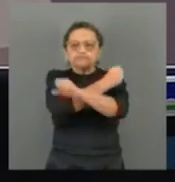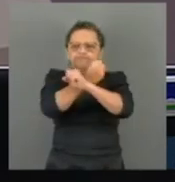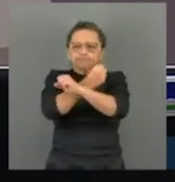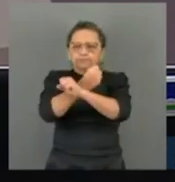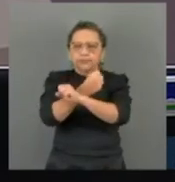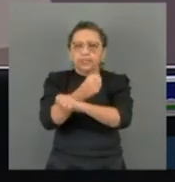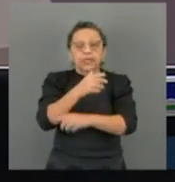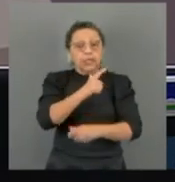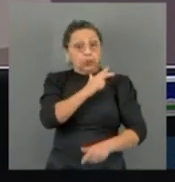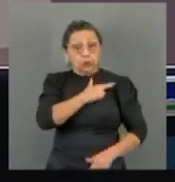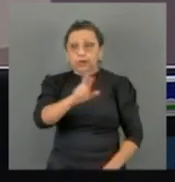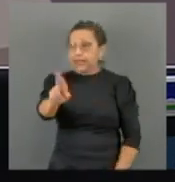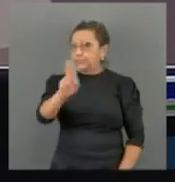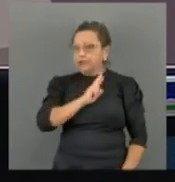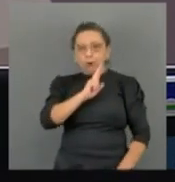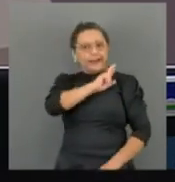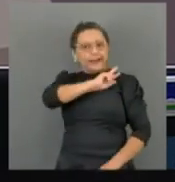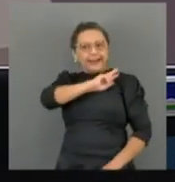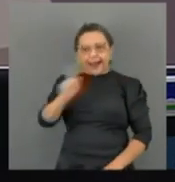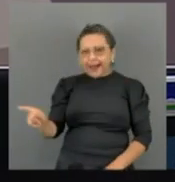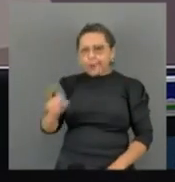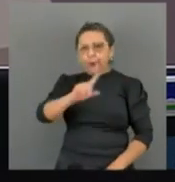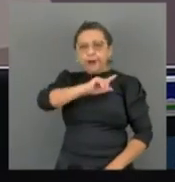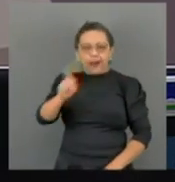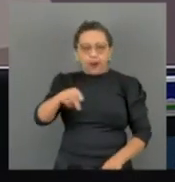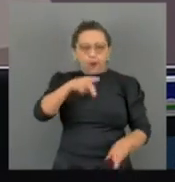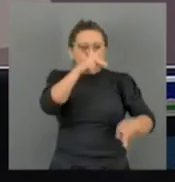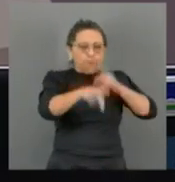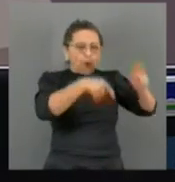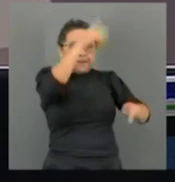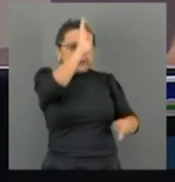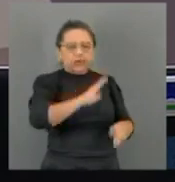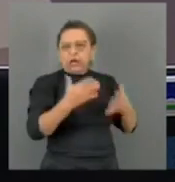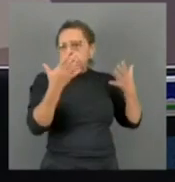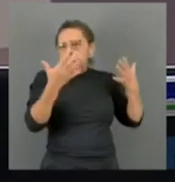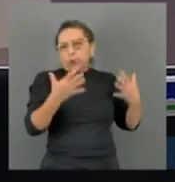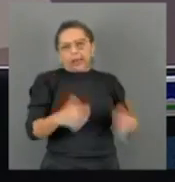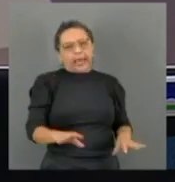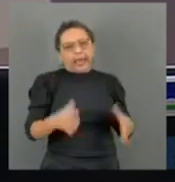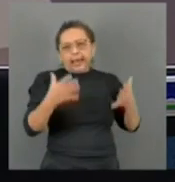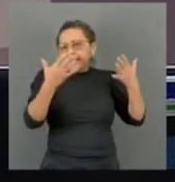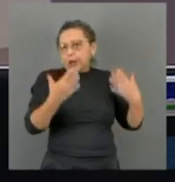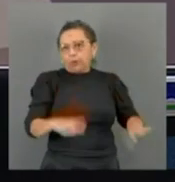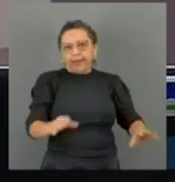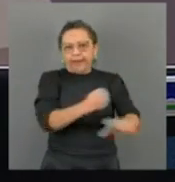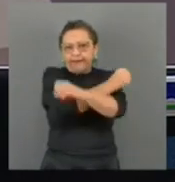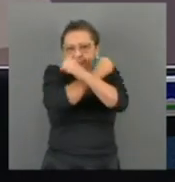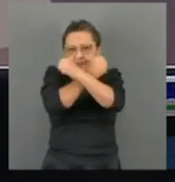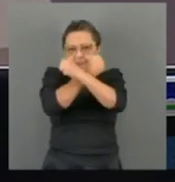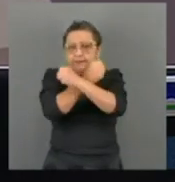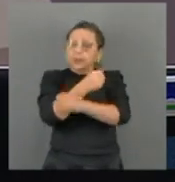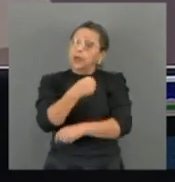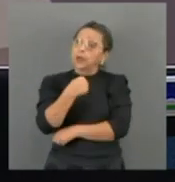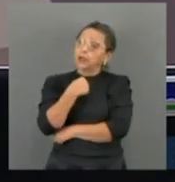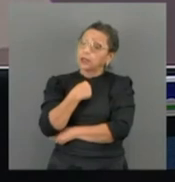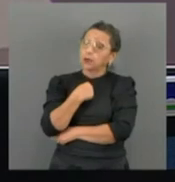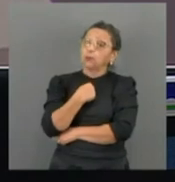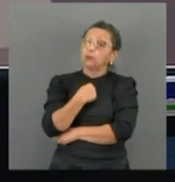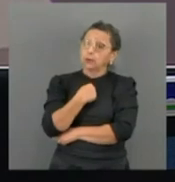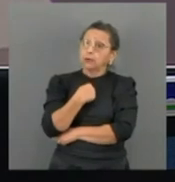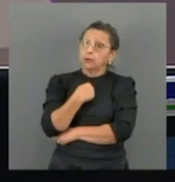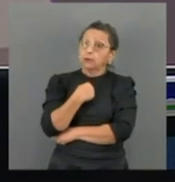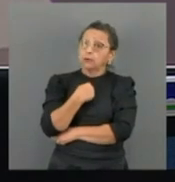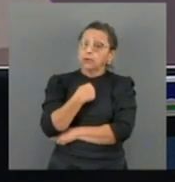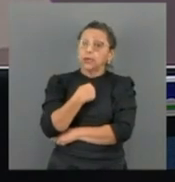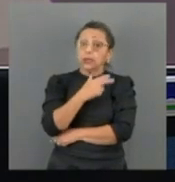não, o povo brasileiro não quer essa repressão, eles não querem essa censura. E eu tampouco. Eu sou brasileiro